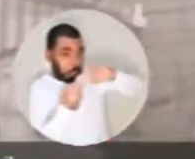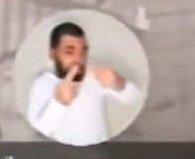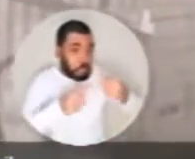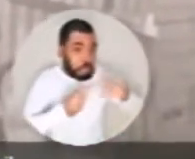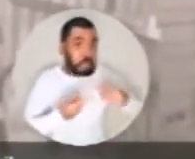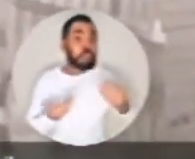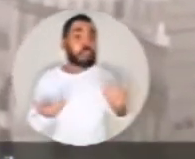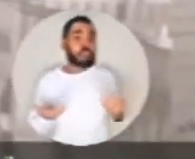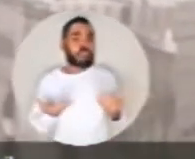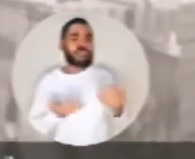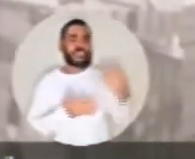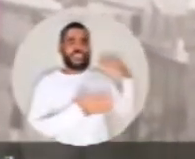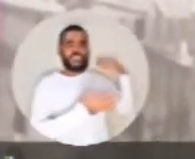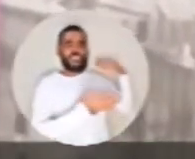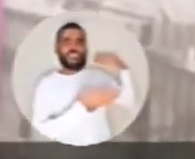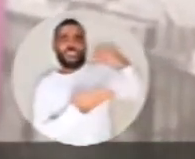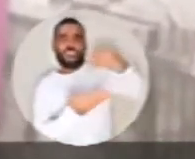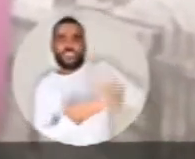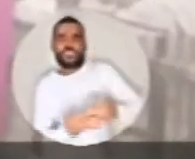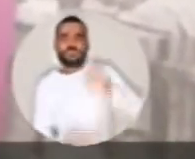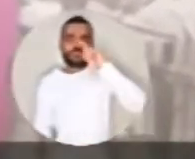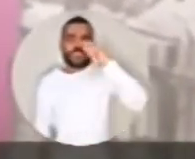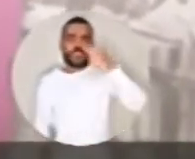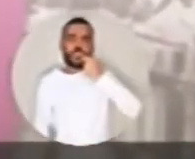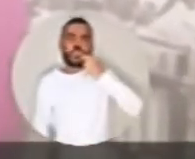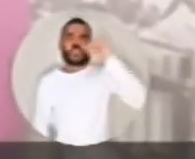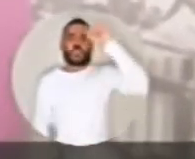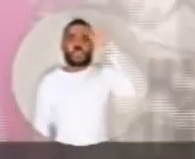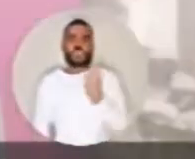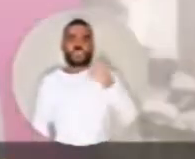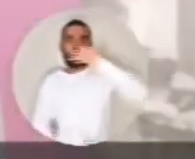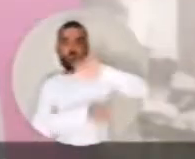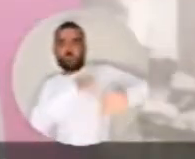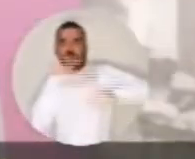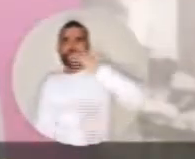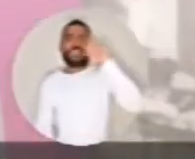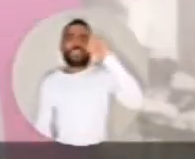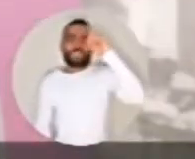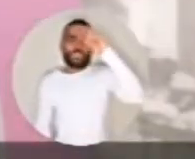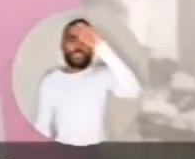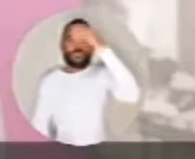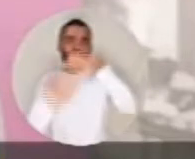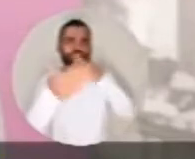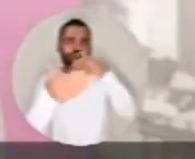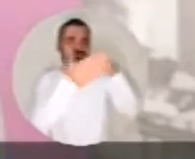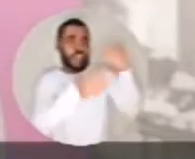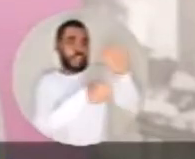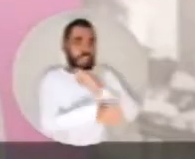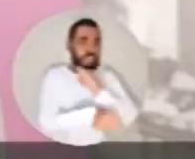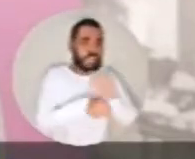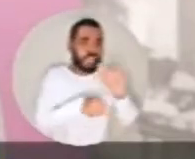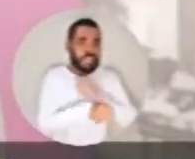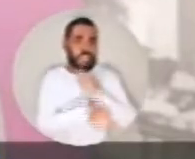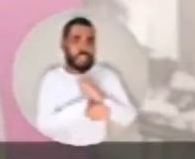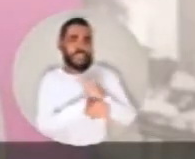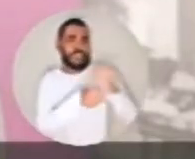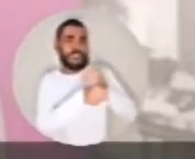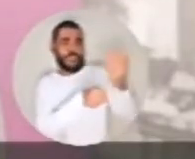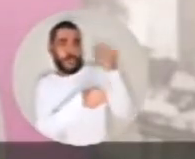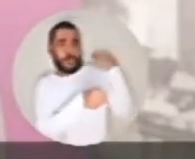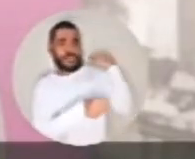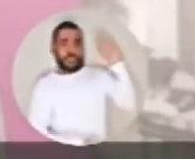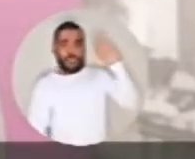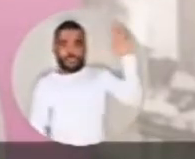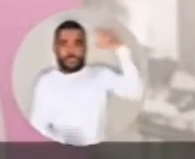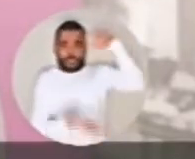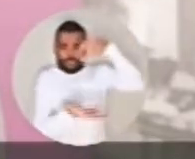pela mudança em Sergipe se mostra difícil, cheia de obstáculos e armadilhas. Anos atrás, quando eu comandava a Deltap e as investigações chegavam